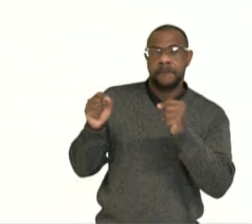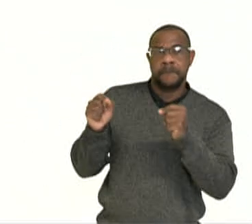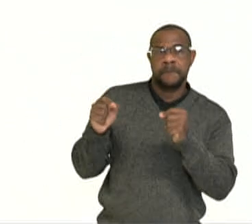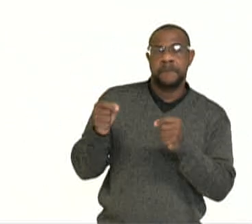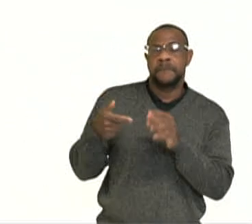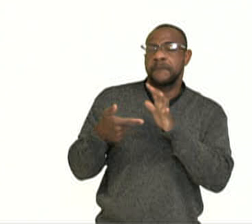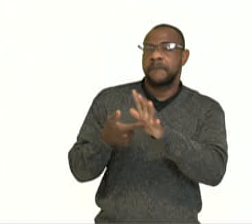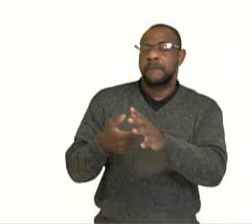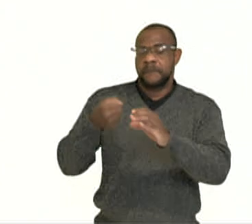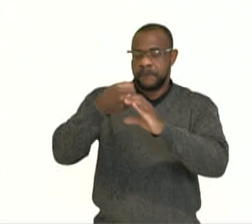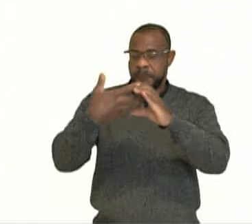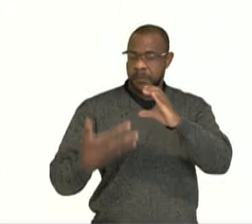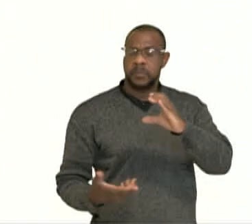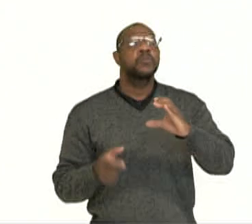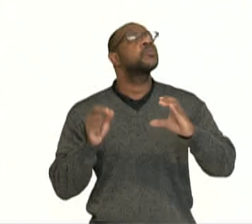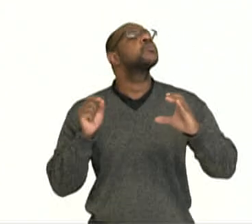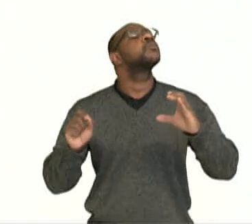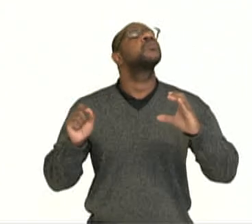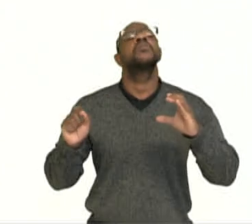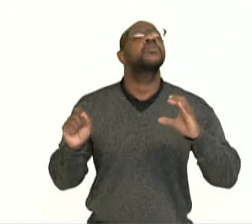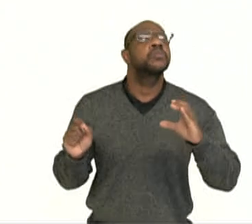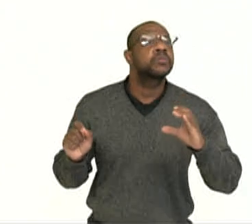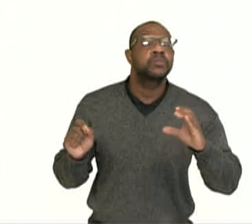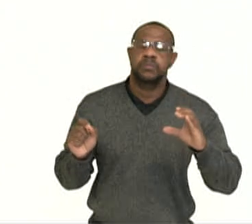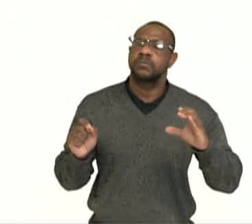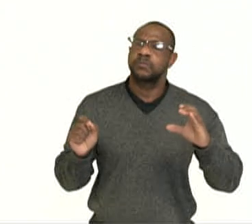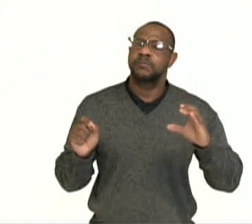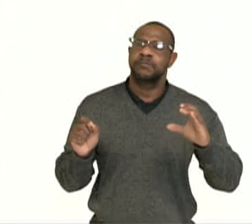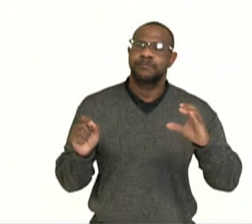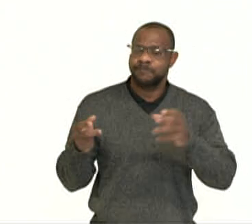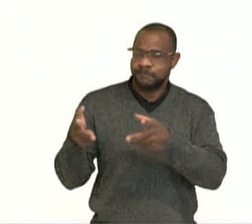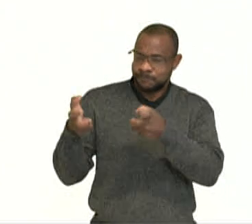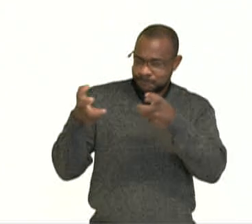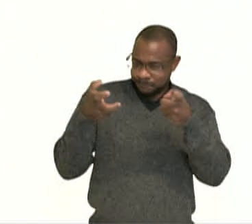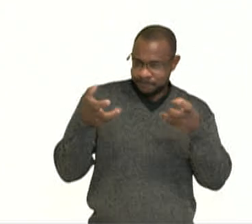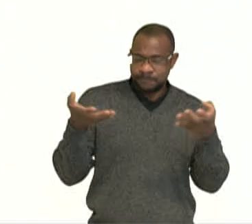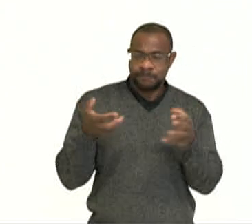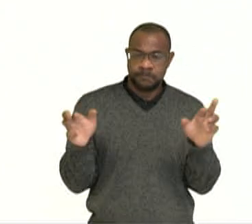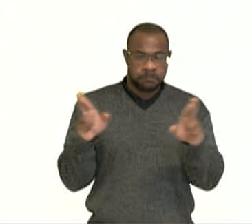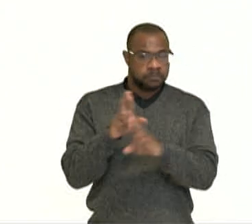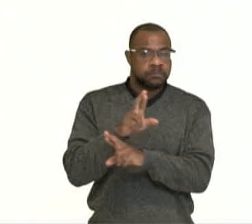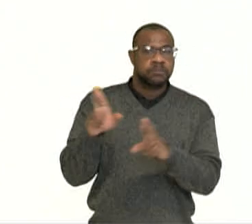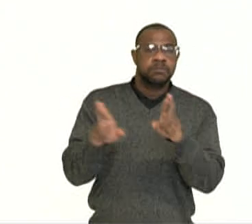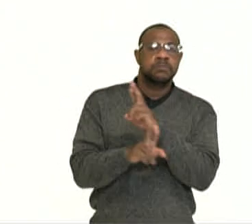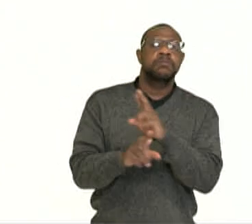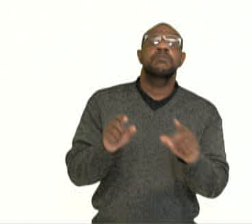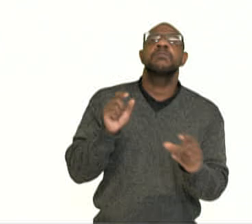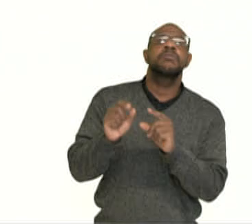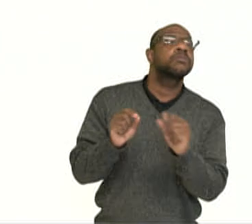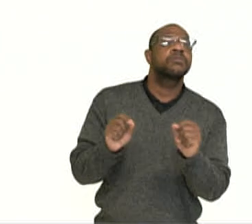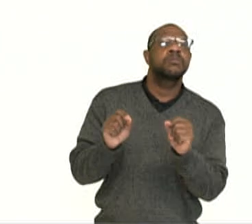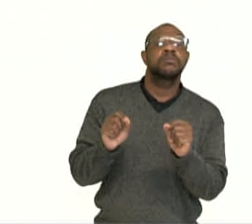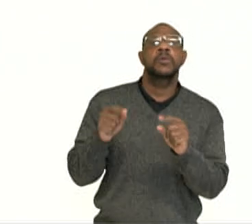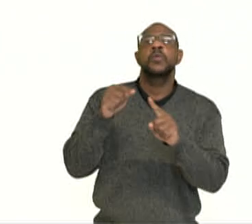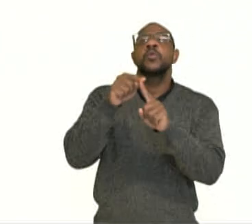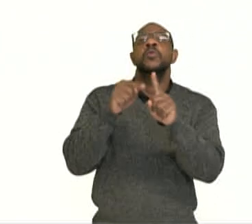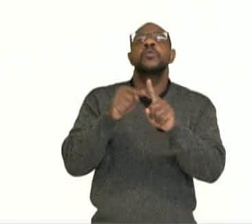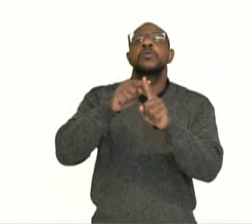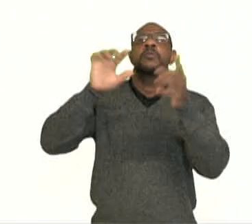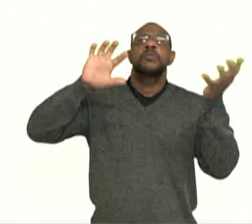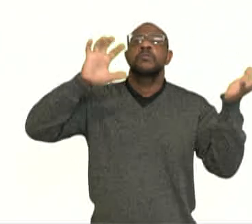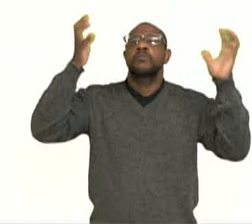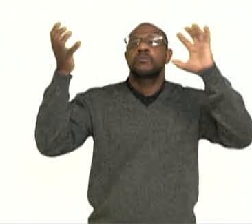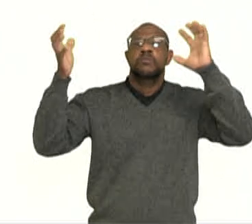que apresenta características muito peculiares relacionadas ao tipo climático. Então